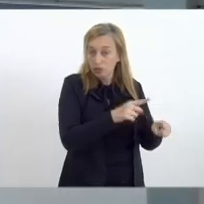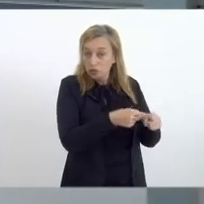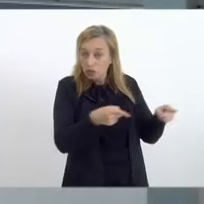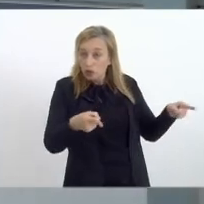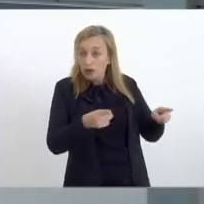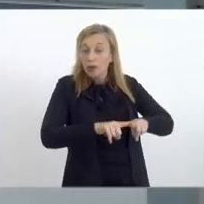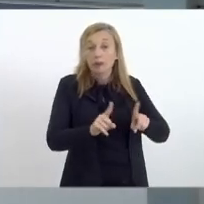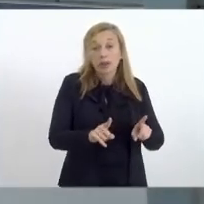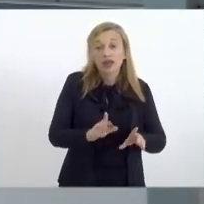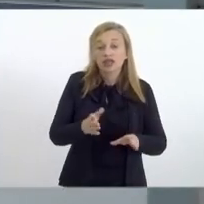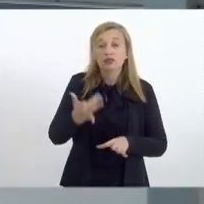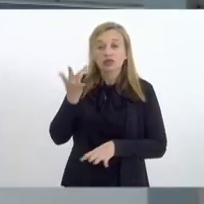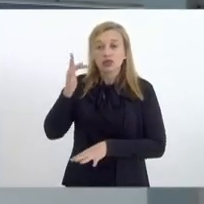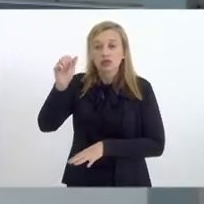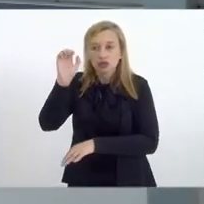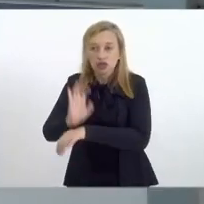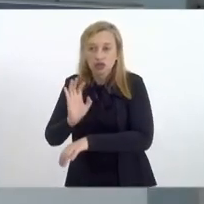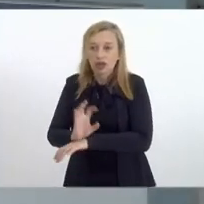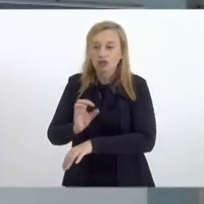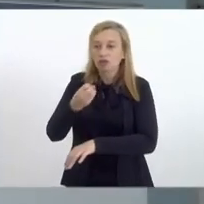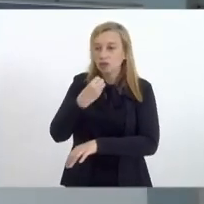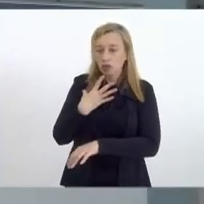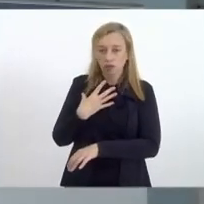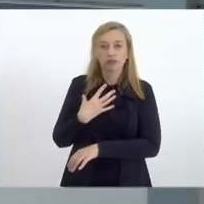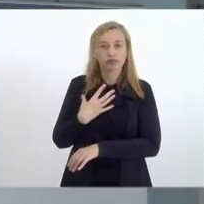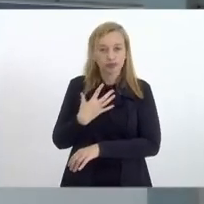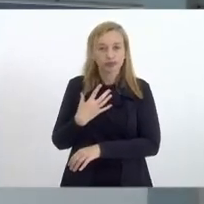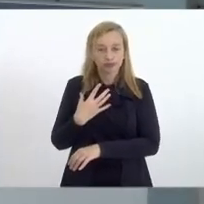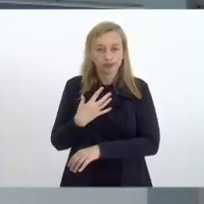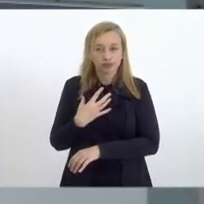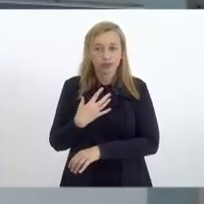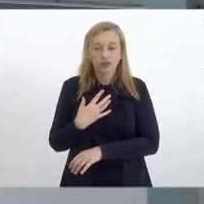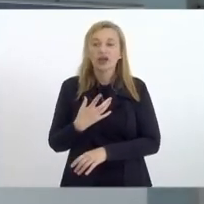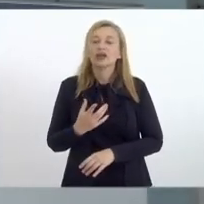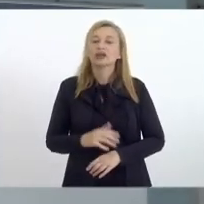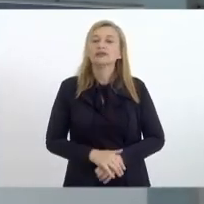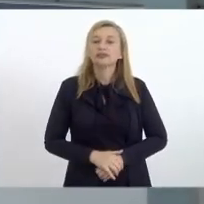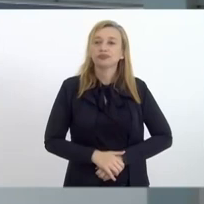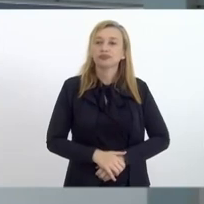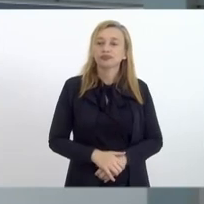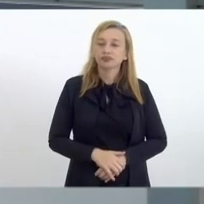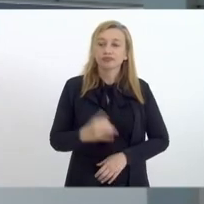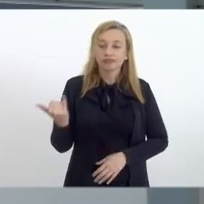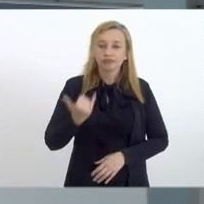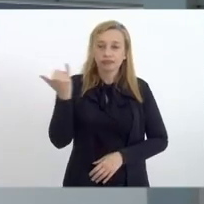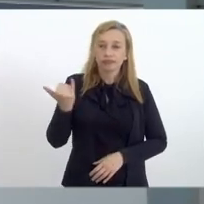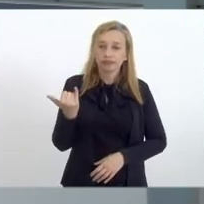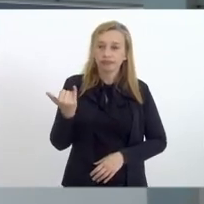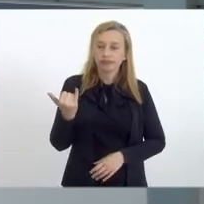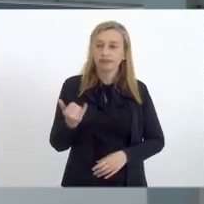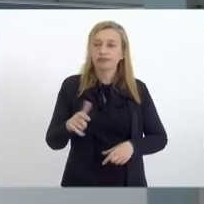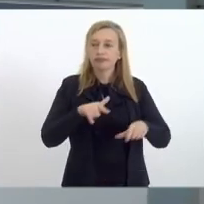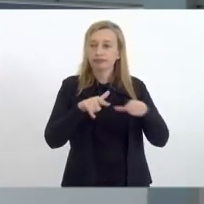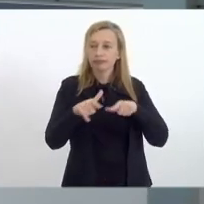Já para o Tesouro Estadual, esse impacto será nulo. Em linha com a importância das carreiras do Rio Previdência e com as